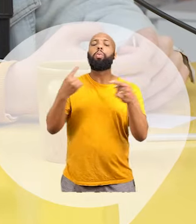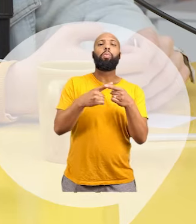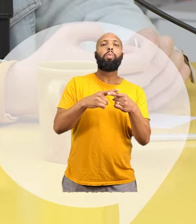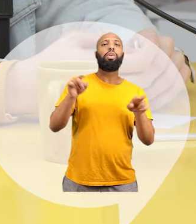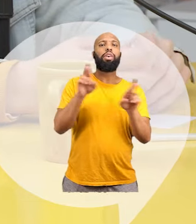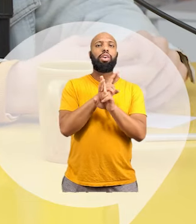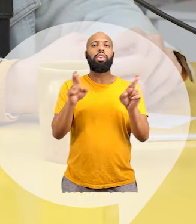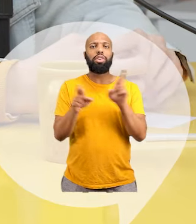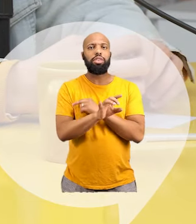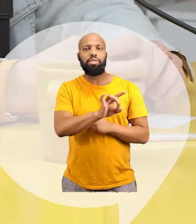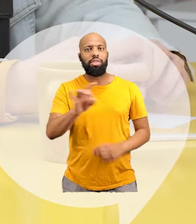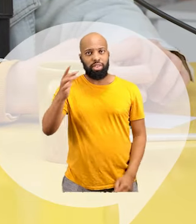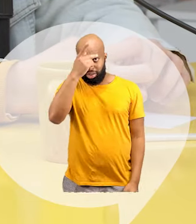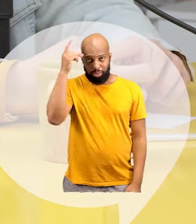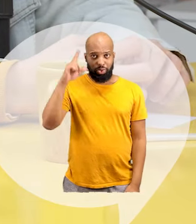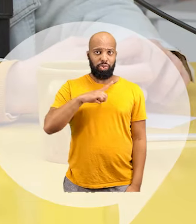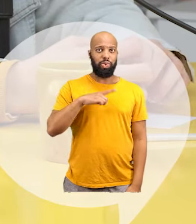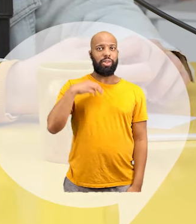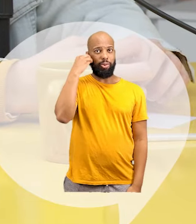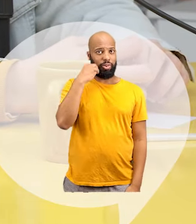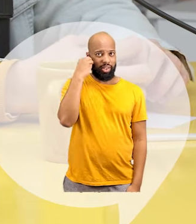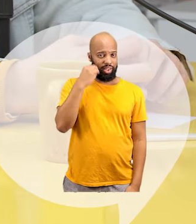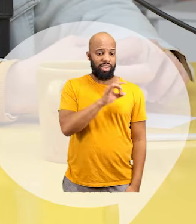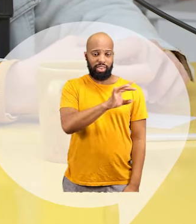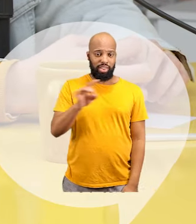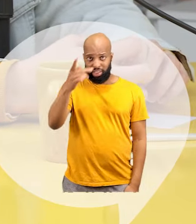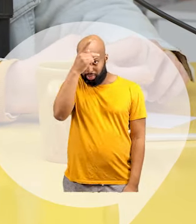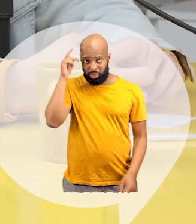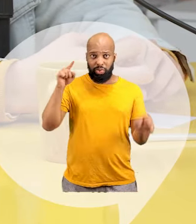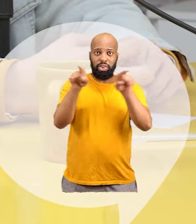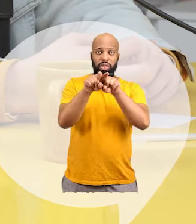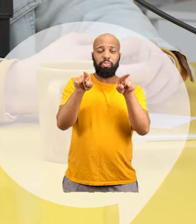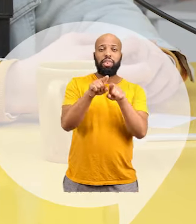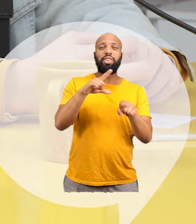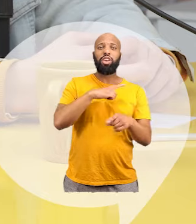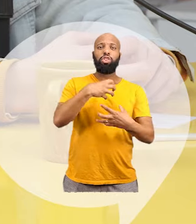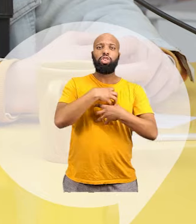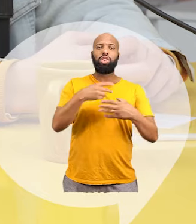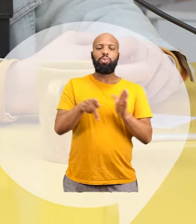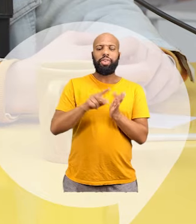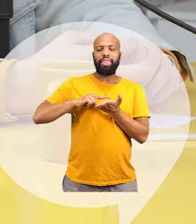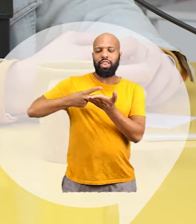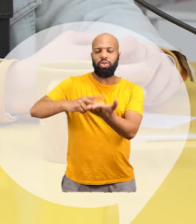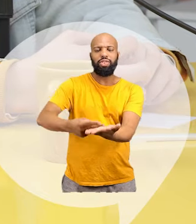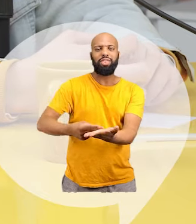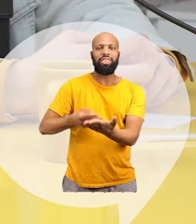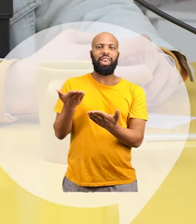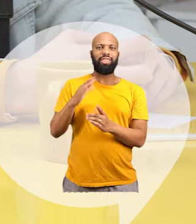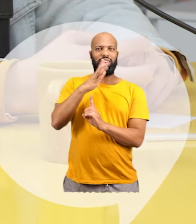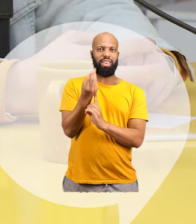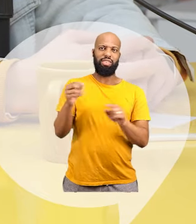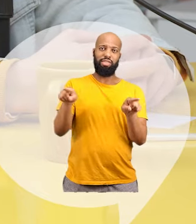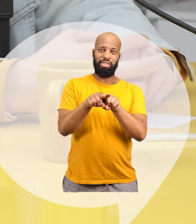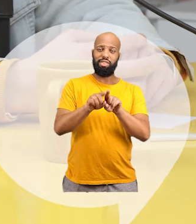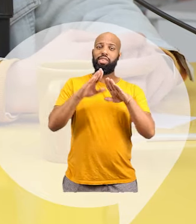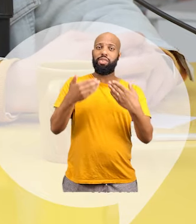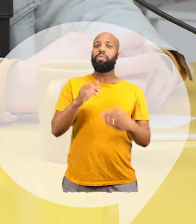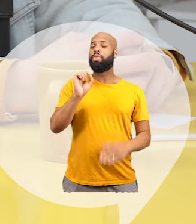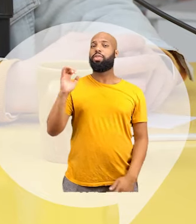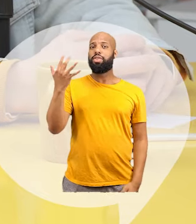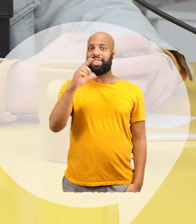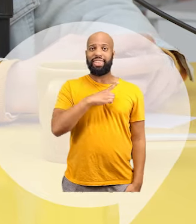assim como cada um tem uma experiência também tem uma forma de transcrever e traduzir essa arte né então às vezes